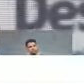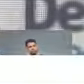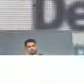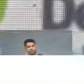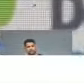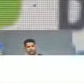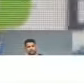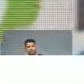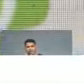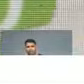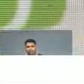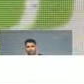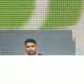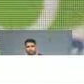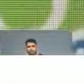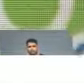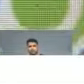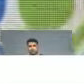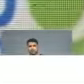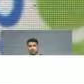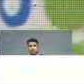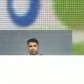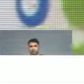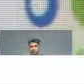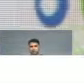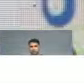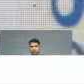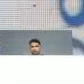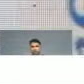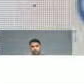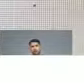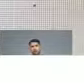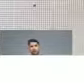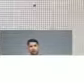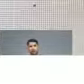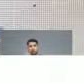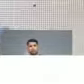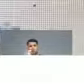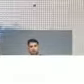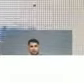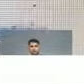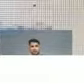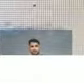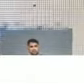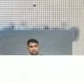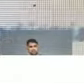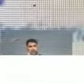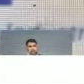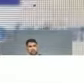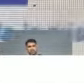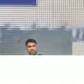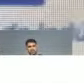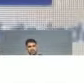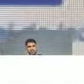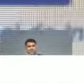para a promoção de uma região que tem o menor IDH do Brasil em que a população tradicional ou seja